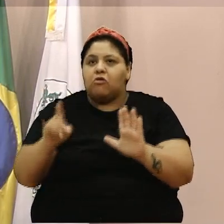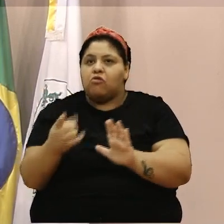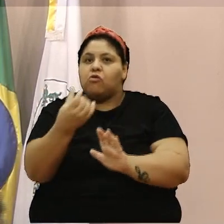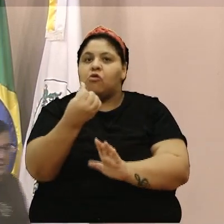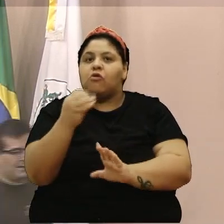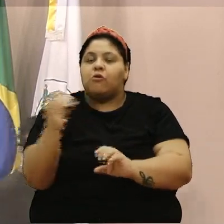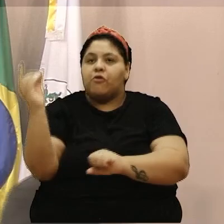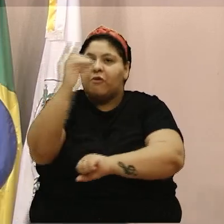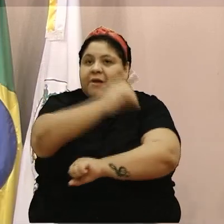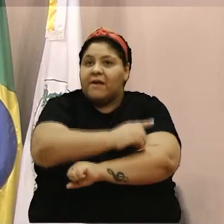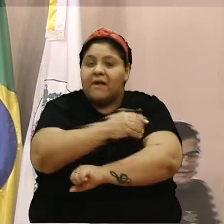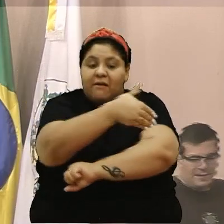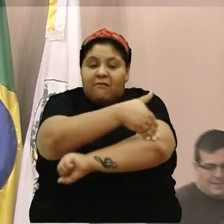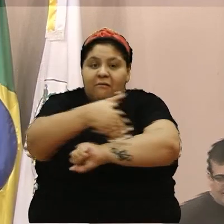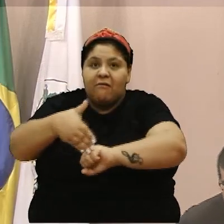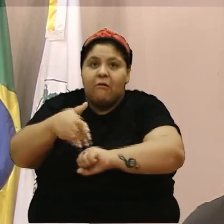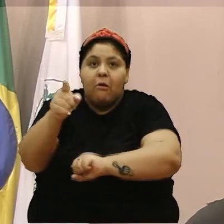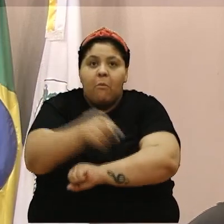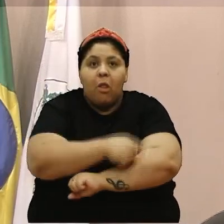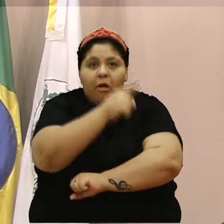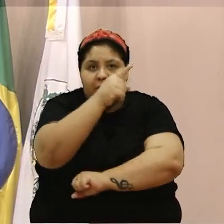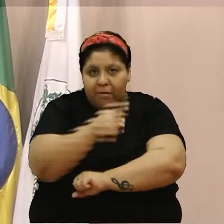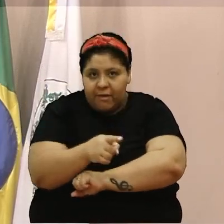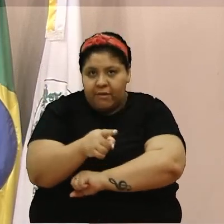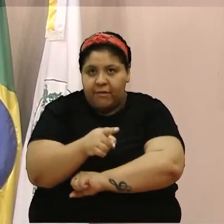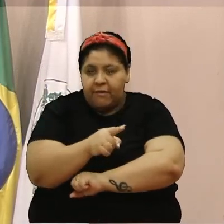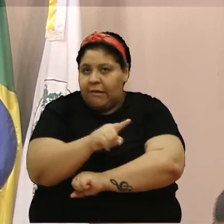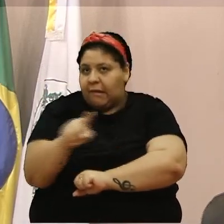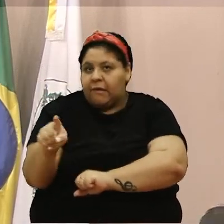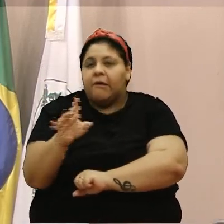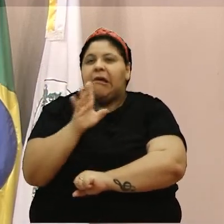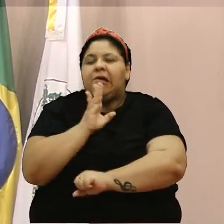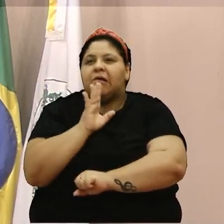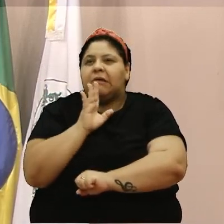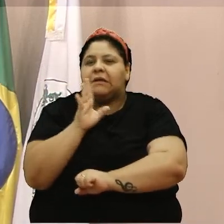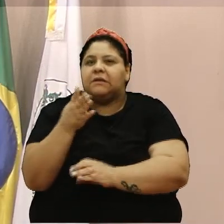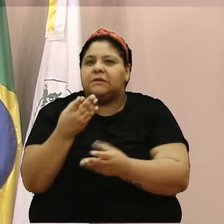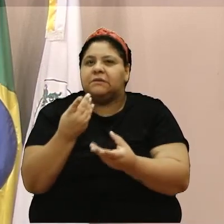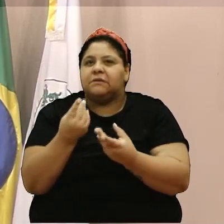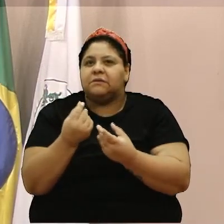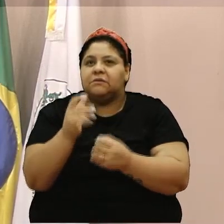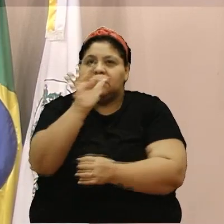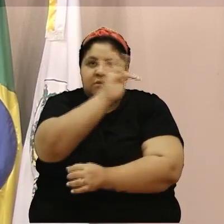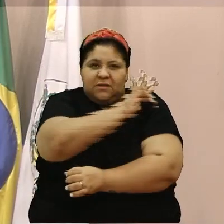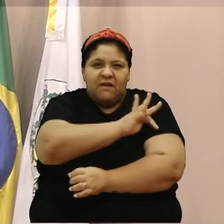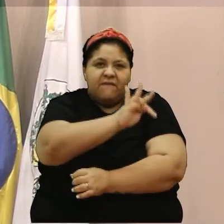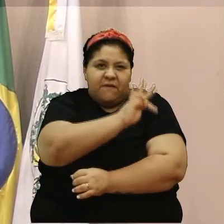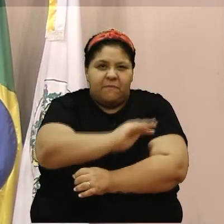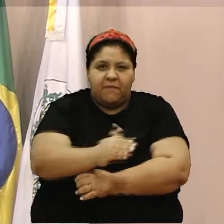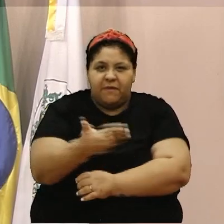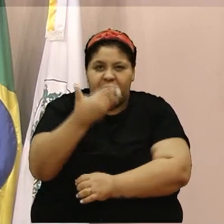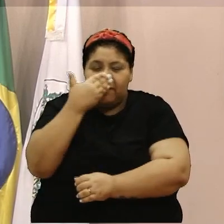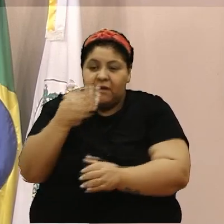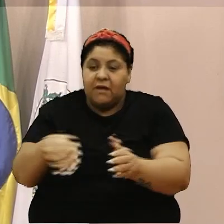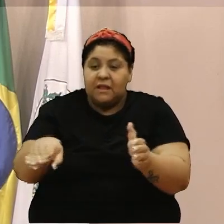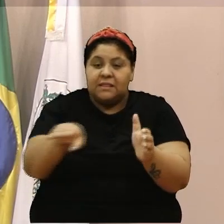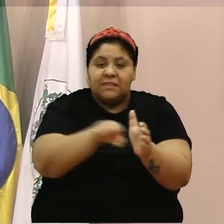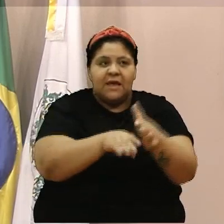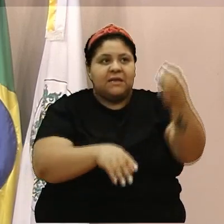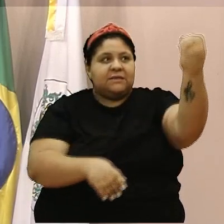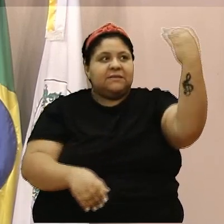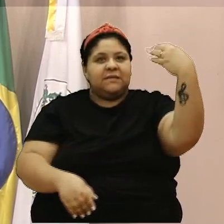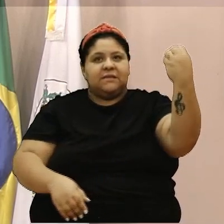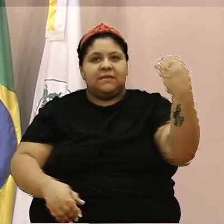dias esse trecho estava trancado, que para quem não conhece é lá da farmácia São João até a sinaleira. É